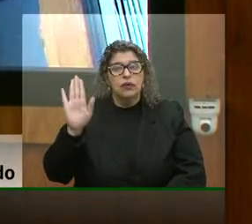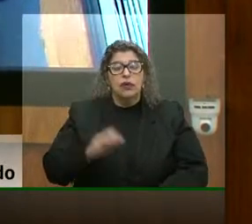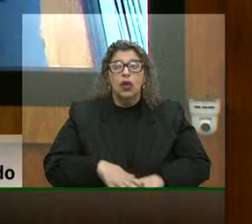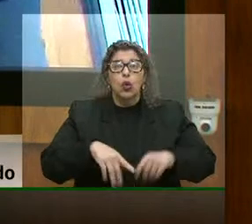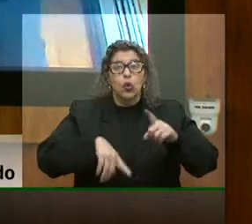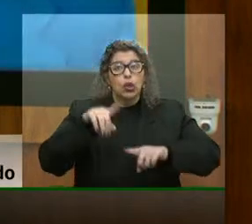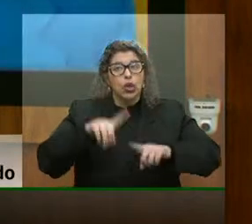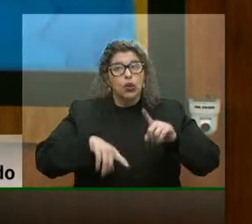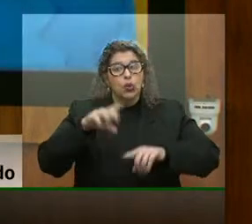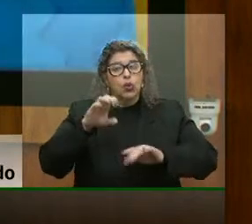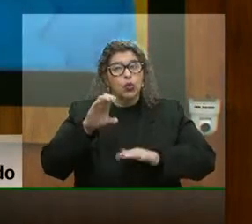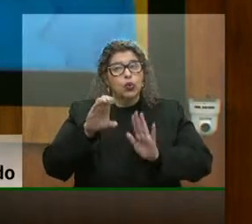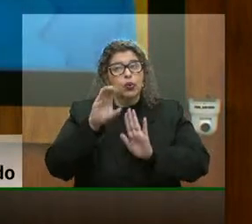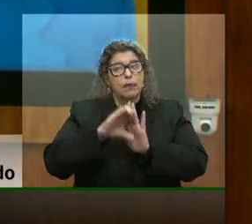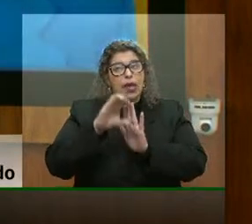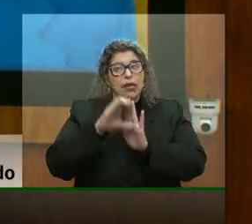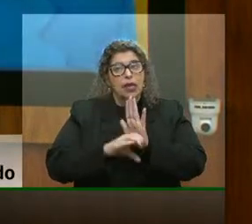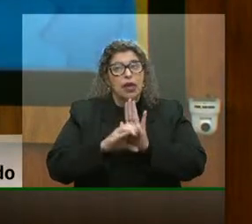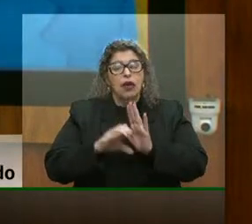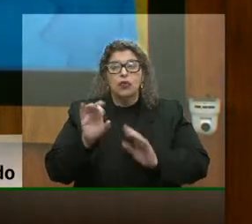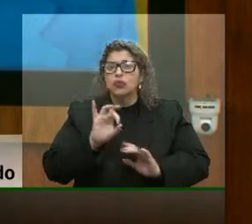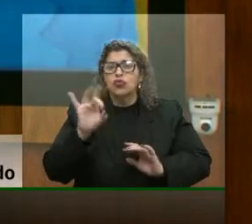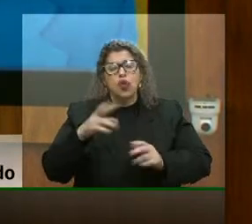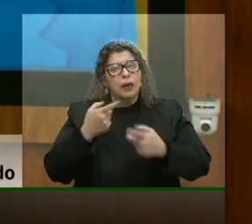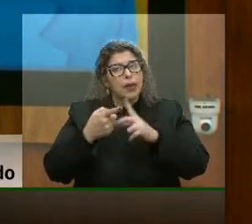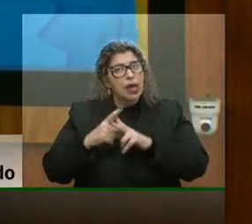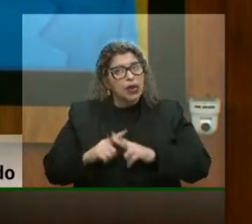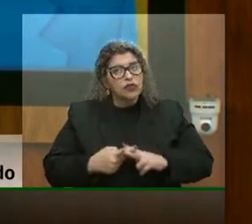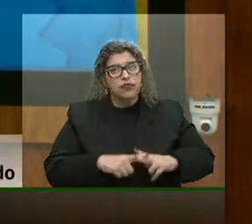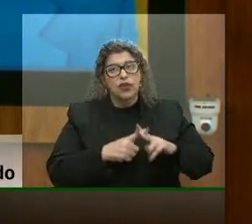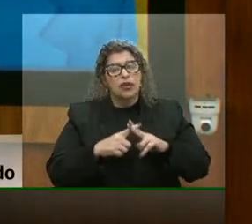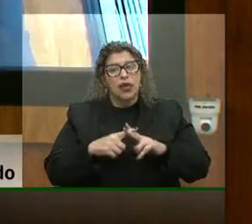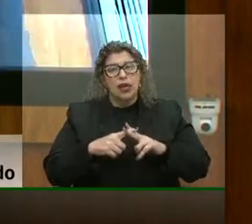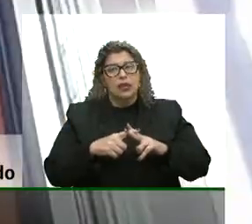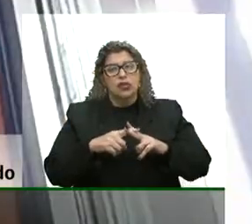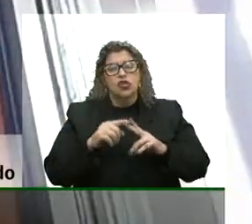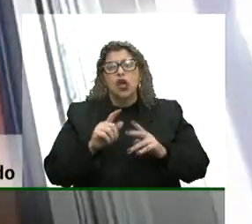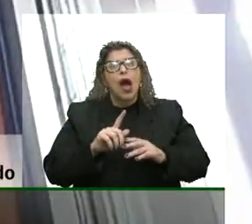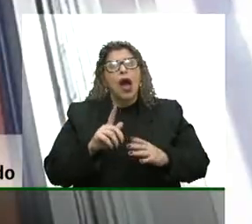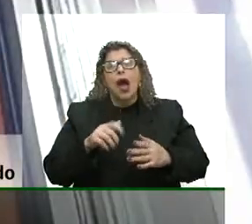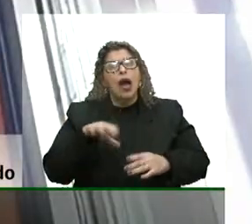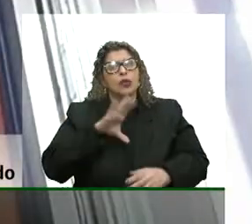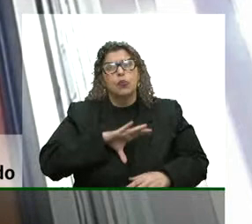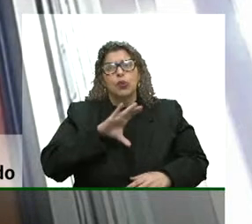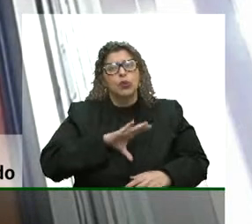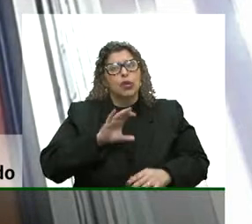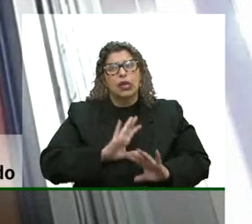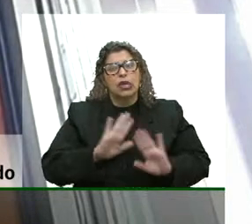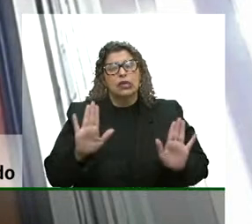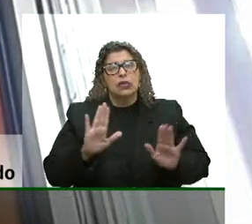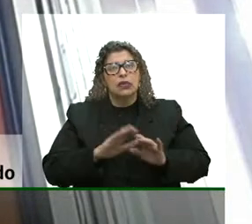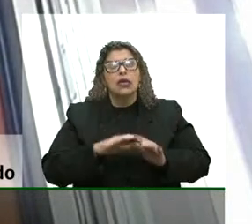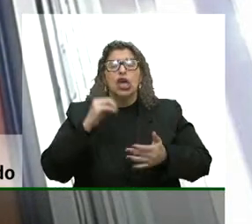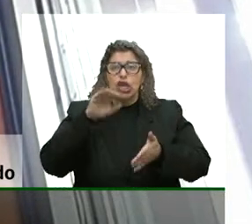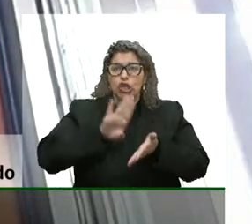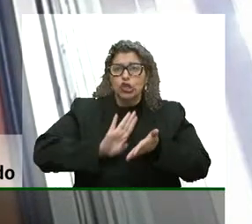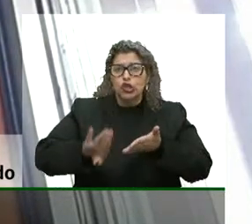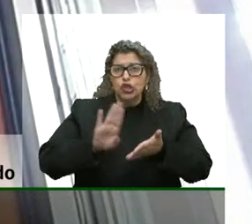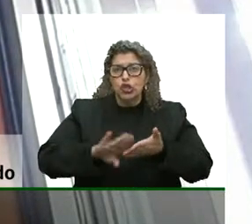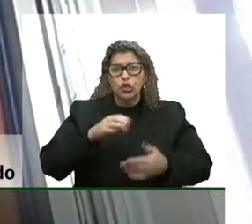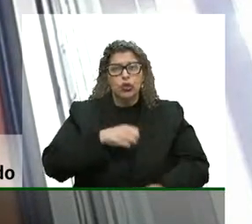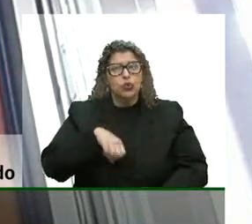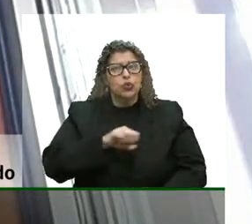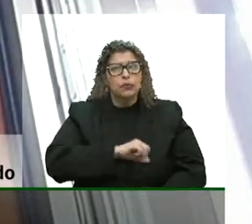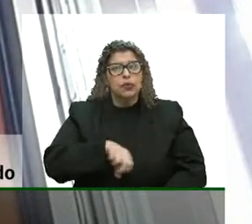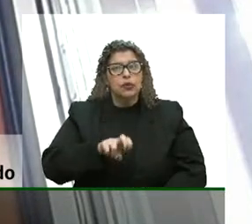material das emendas é o mesmo, é apenas uma questão retificativa gramatical. mas para mim não tem problema algum, eu retiro a emenda número